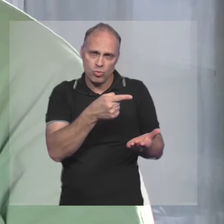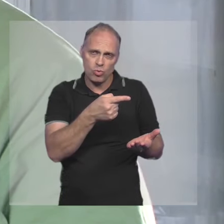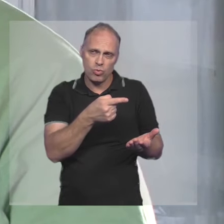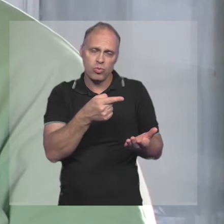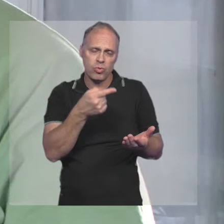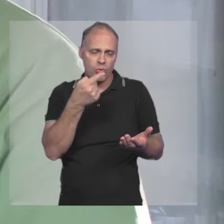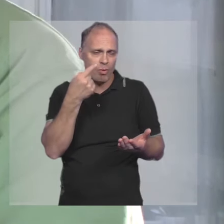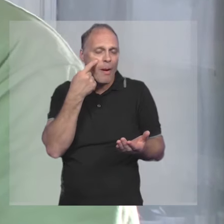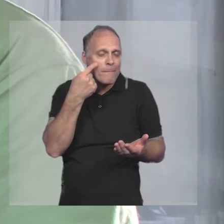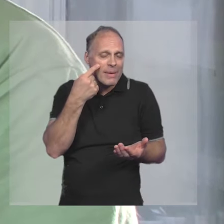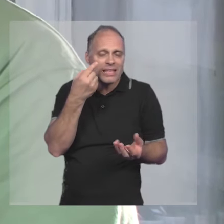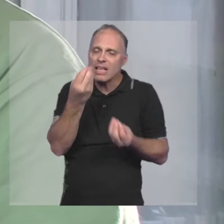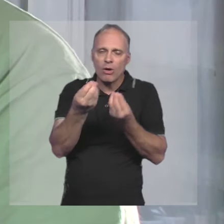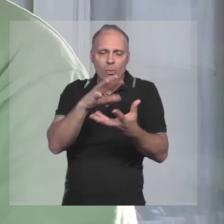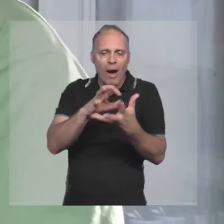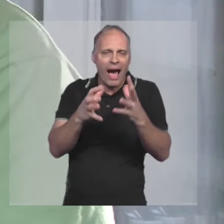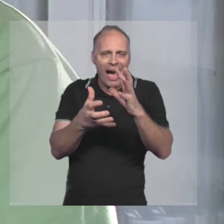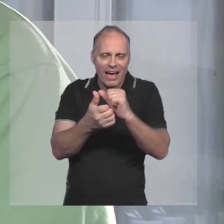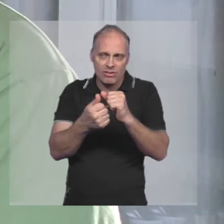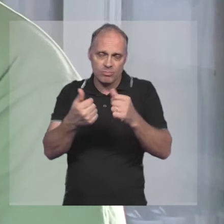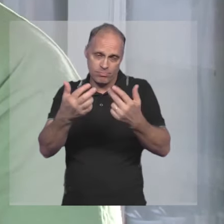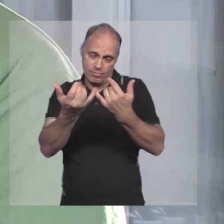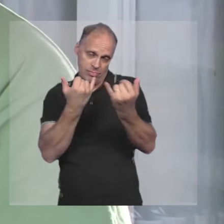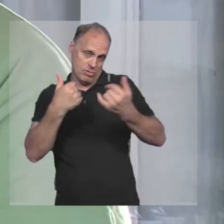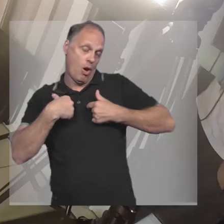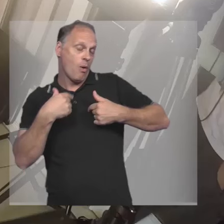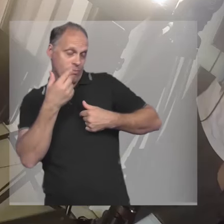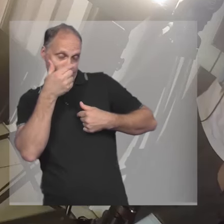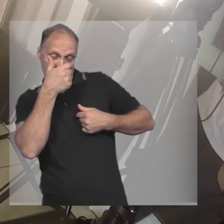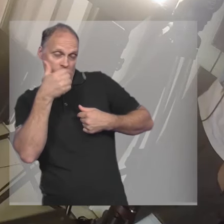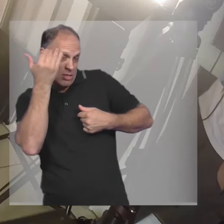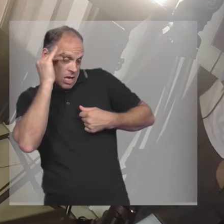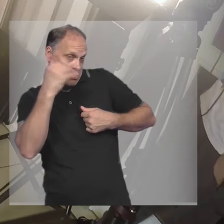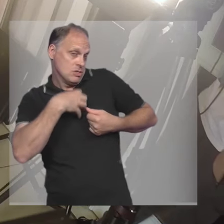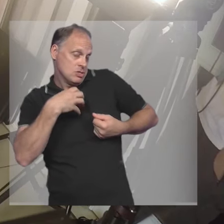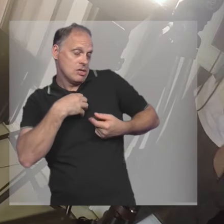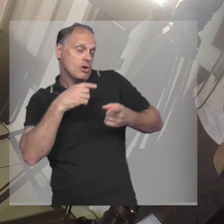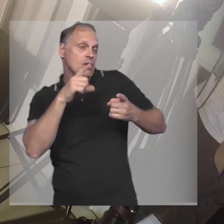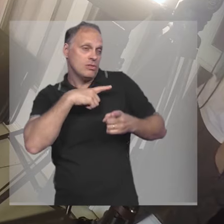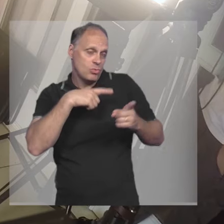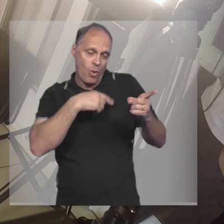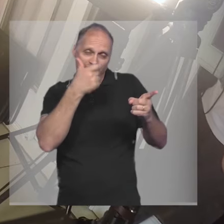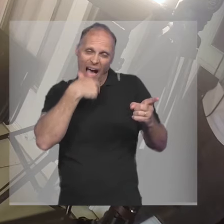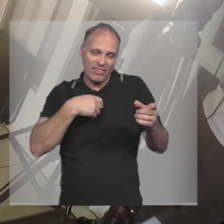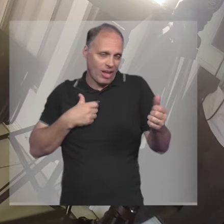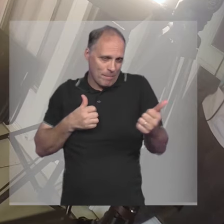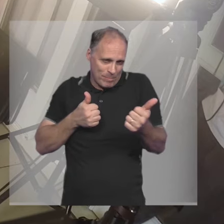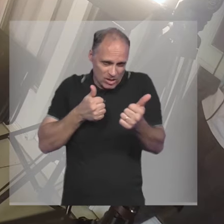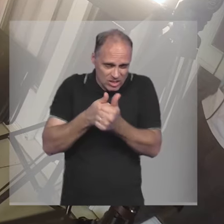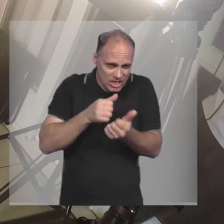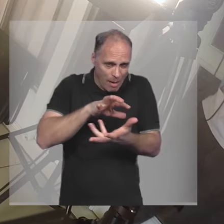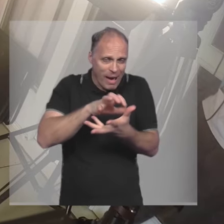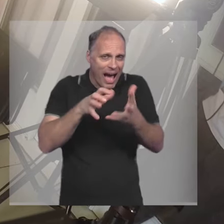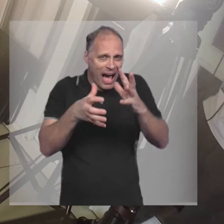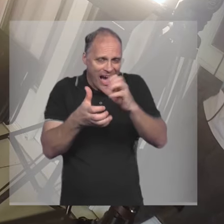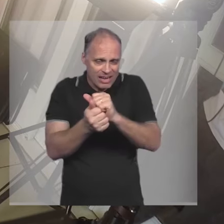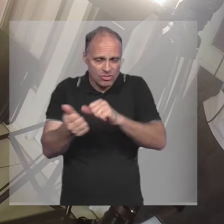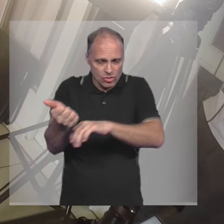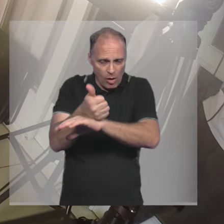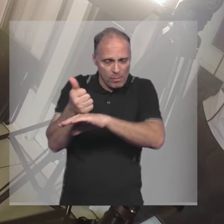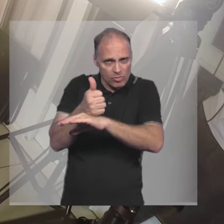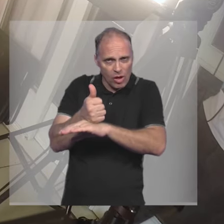tu quanto à arte, assim, eu vejo dessa forma, queria te ouvir sobre isso. Tu